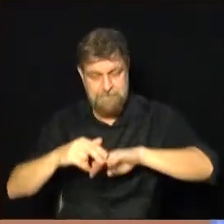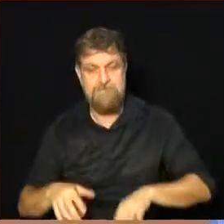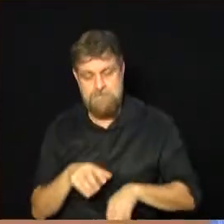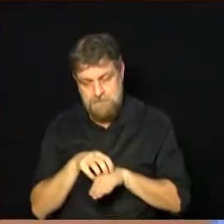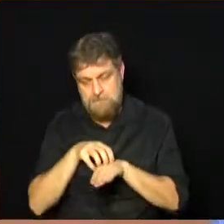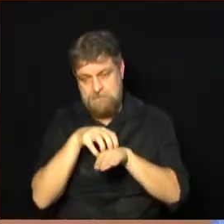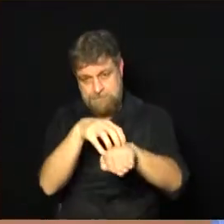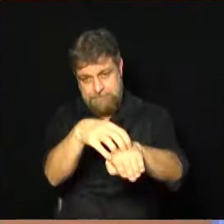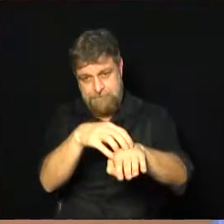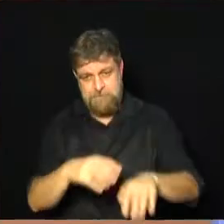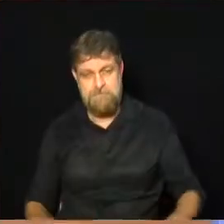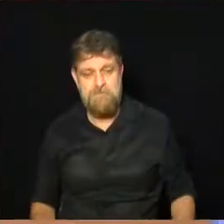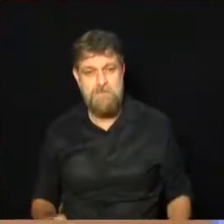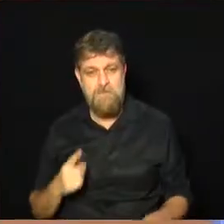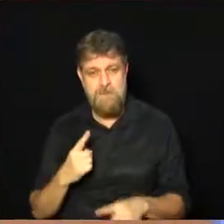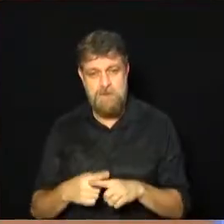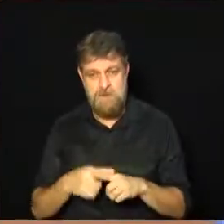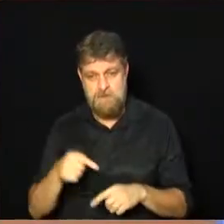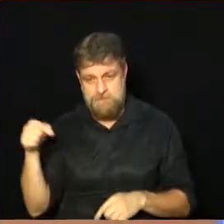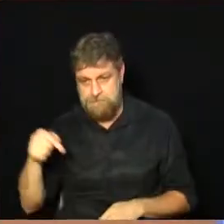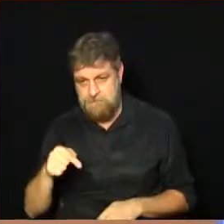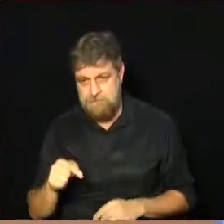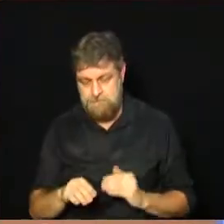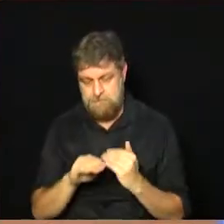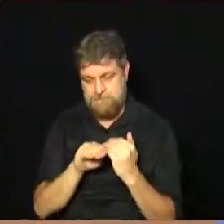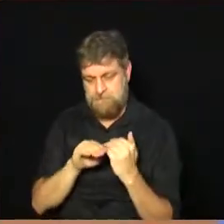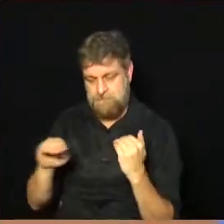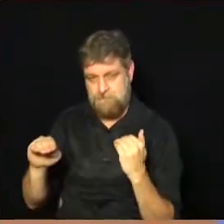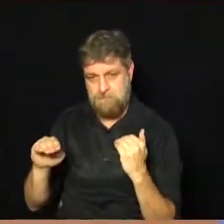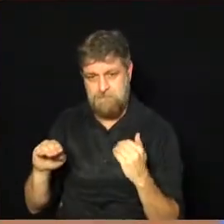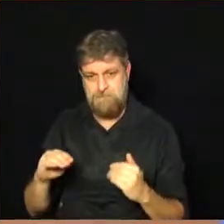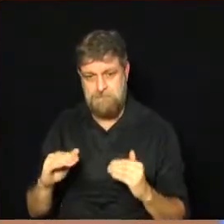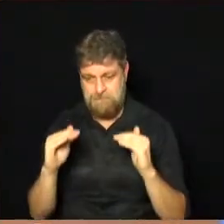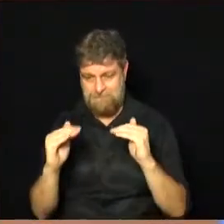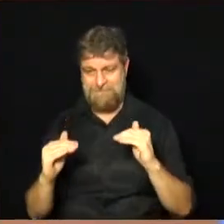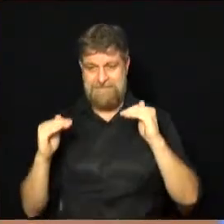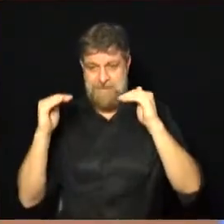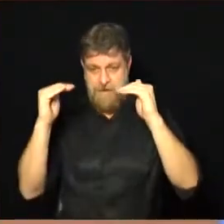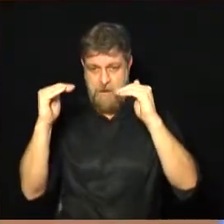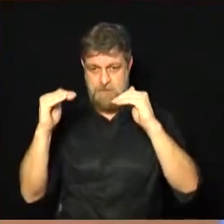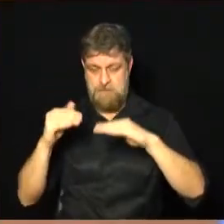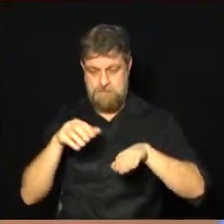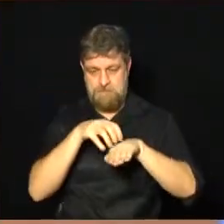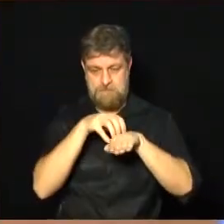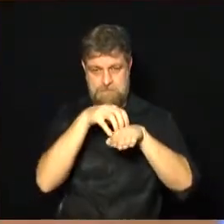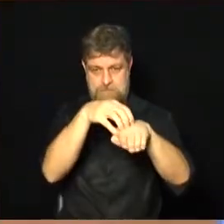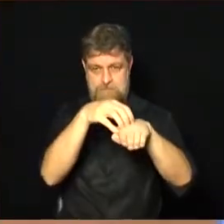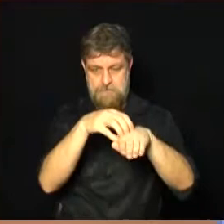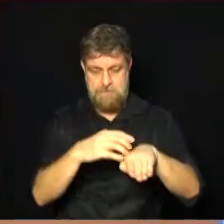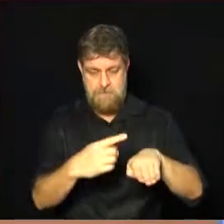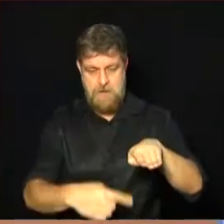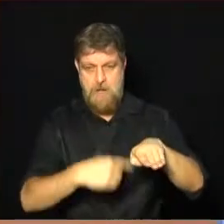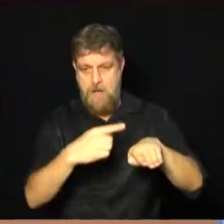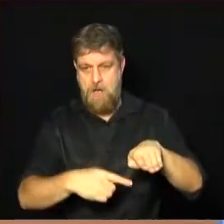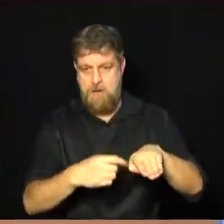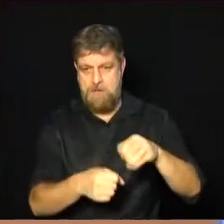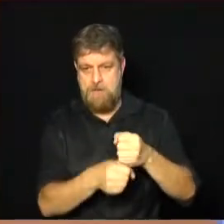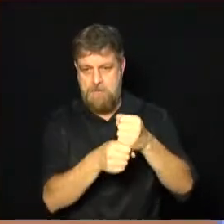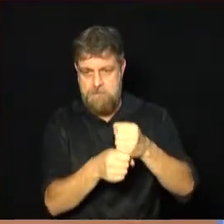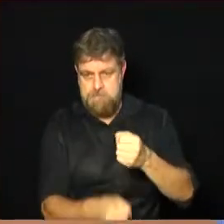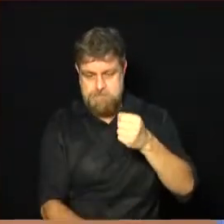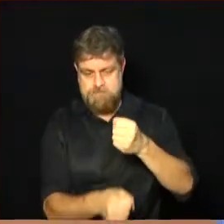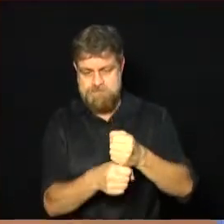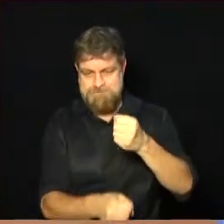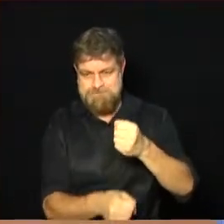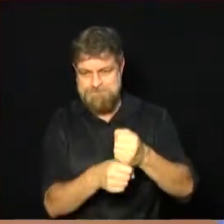descer, porque o piso dentro do ônibus ele é um pouco mais alto, pelas razões de suspensão do sistema e motor,